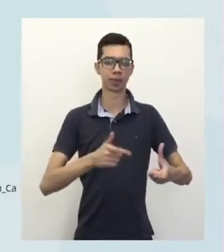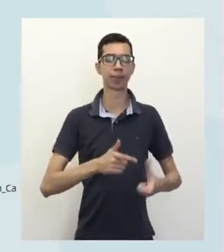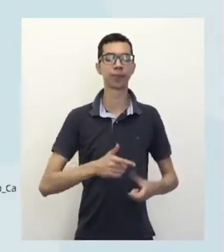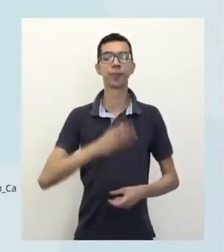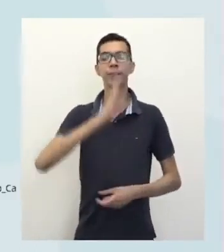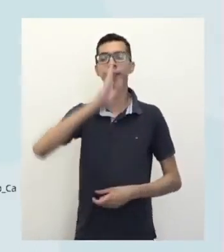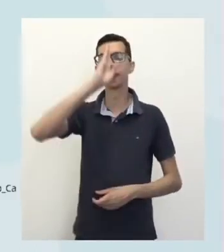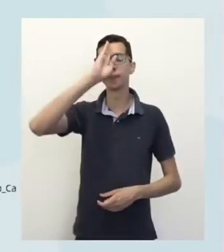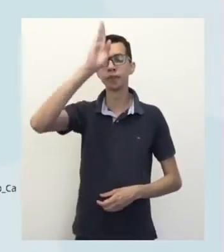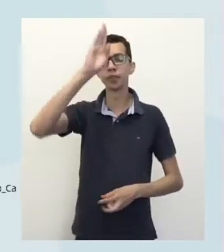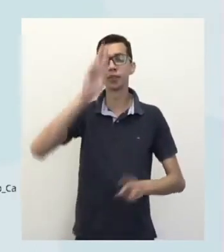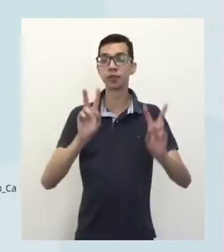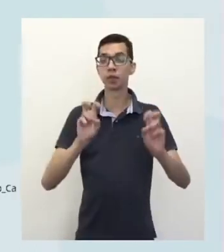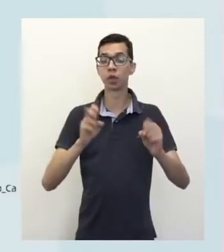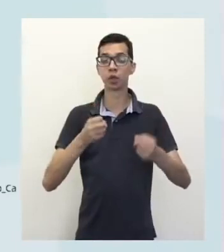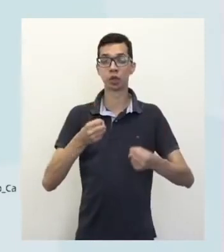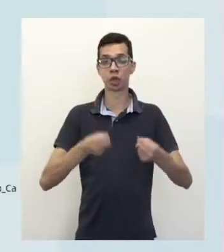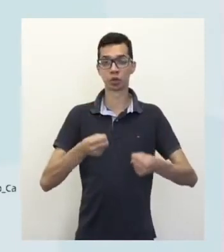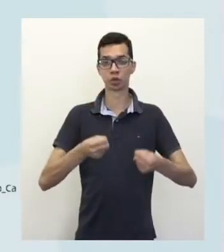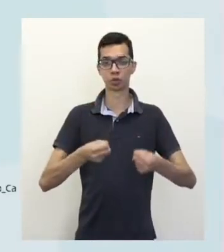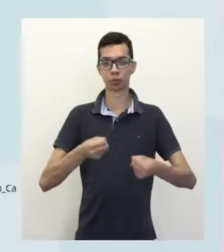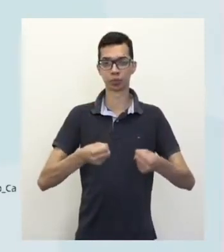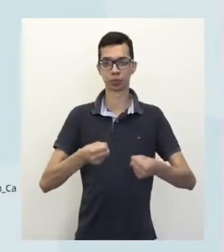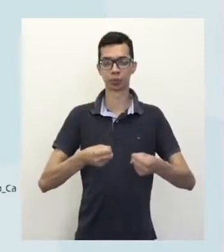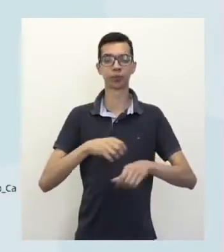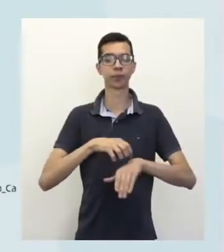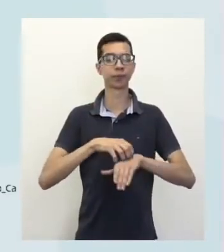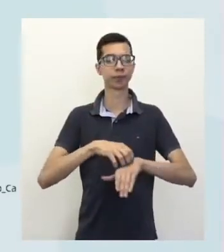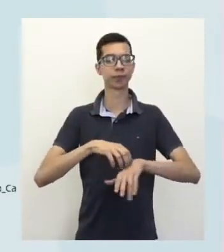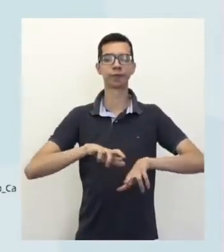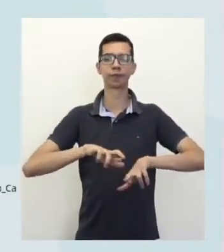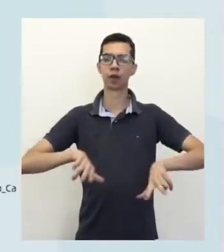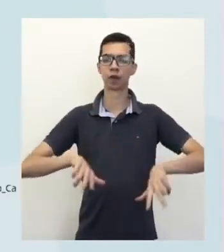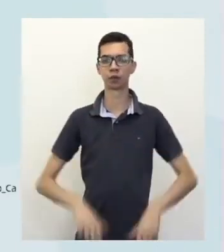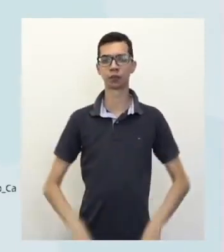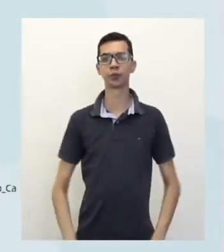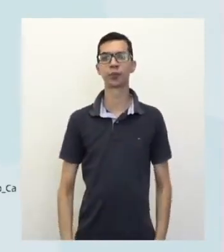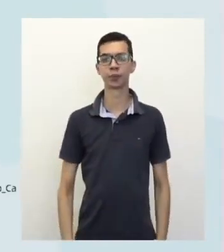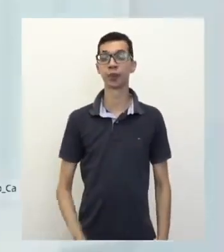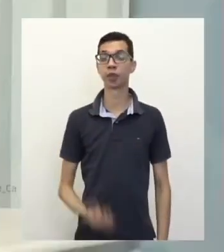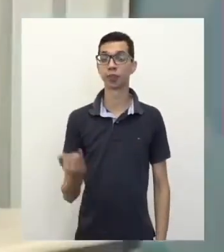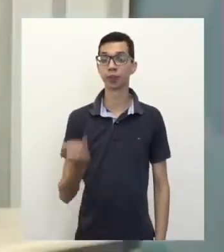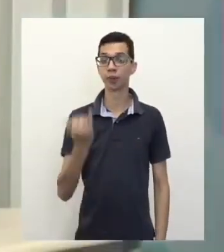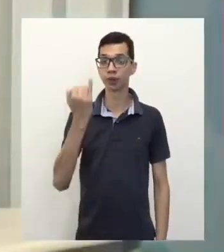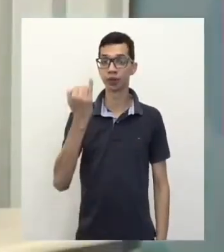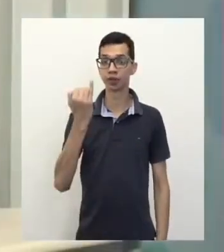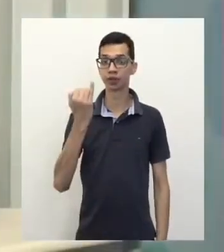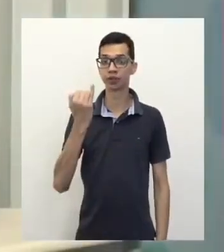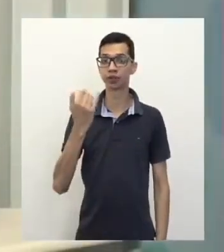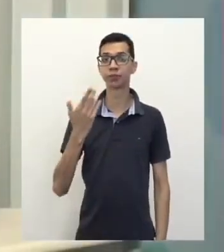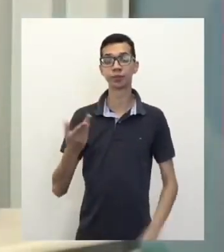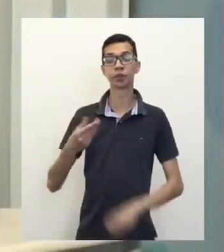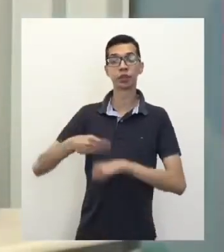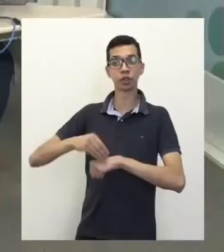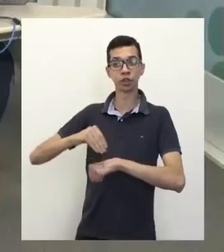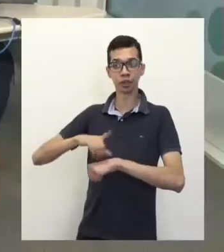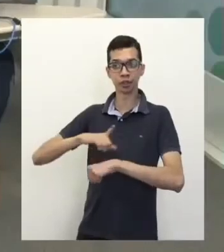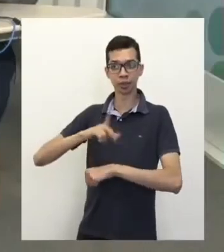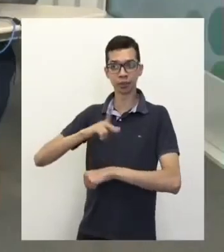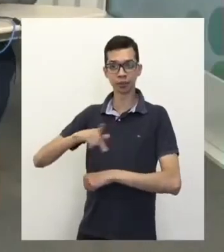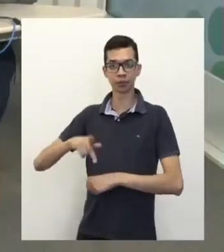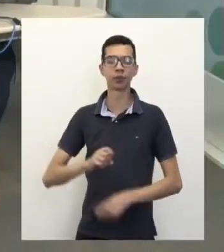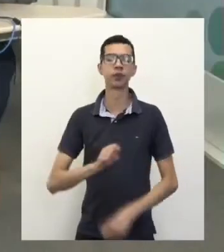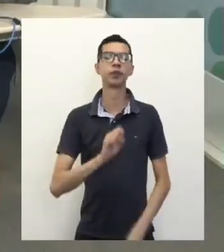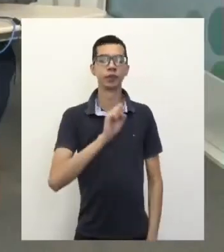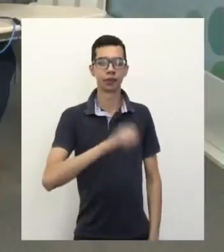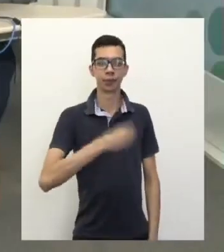indústria automobilística. Então, é muito importante. E a gente tem uma sugestão, né, professora? Muito bem. Vai aparecer aí para